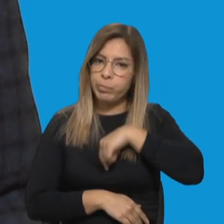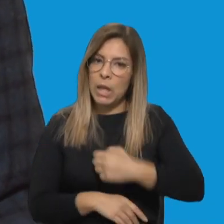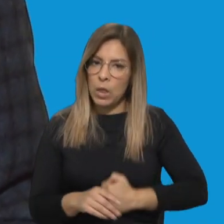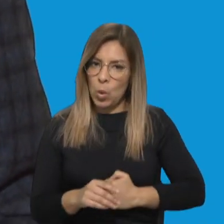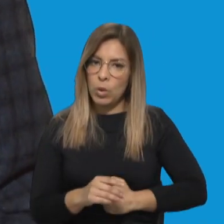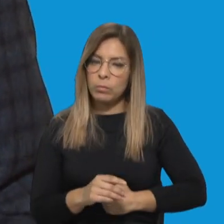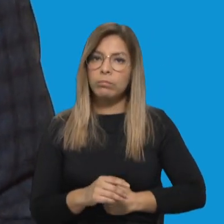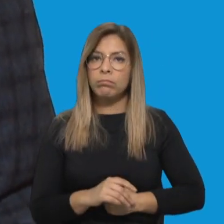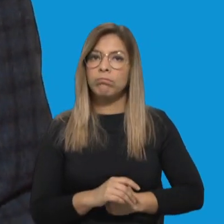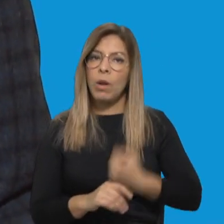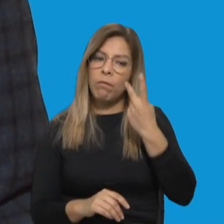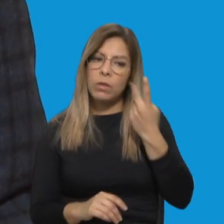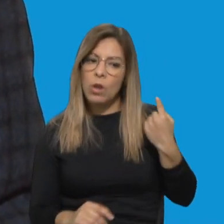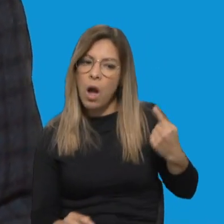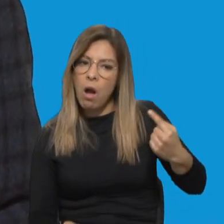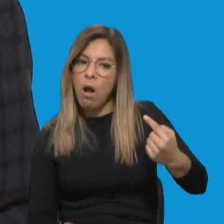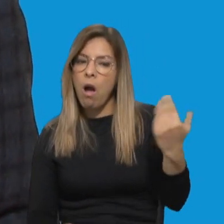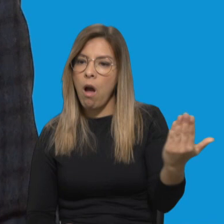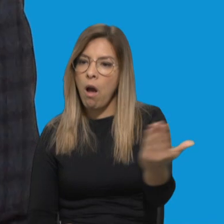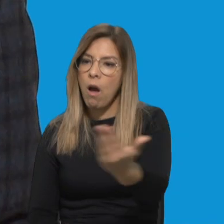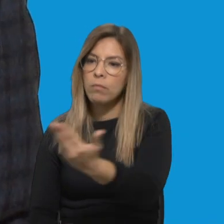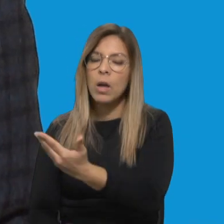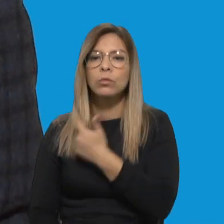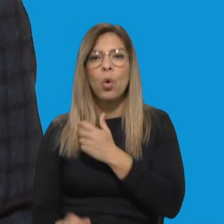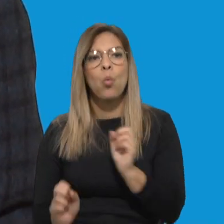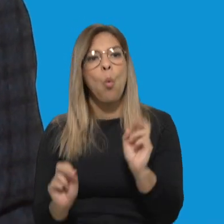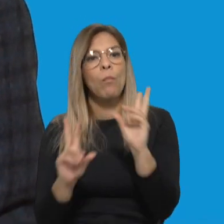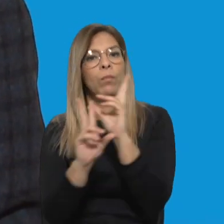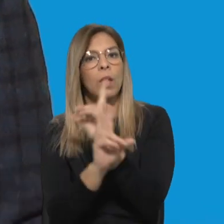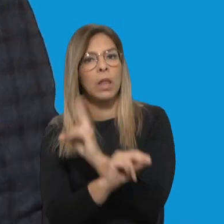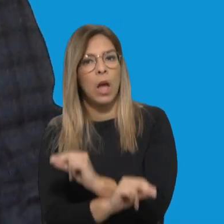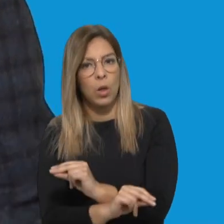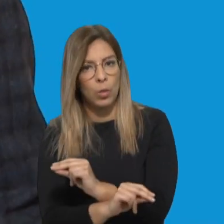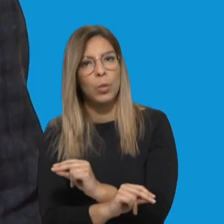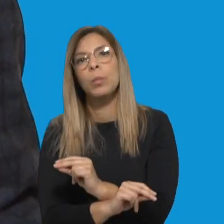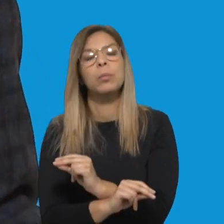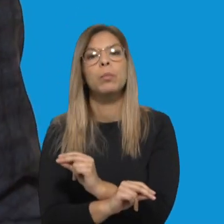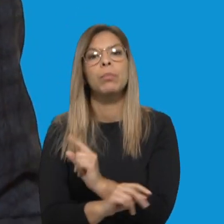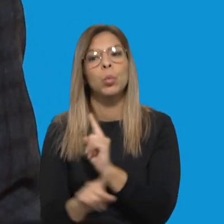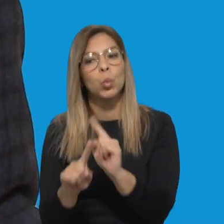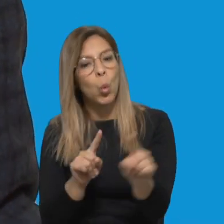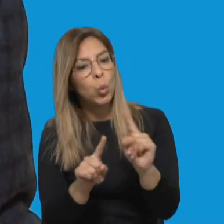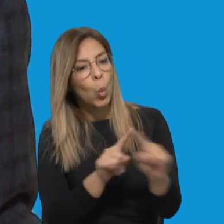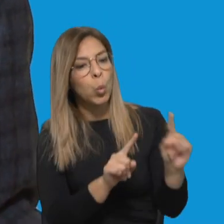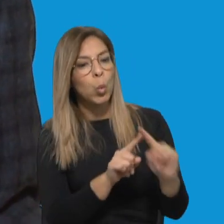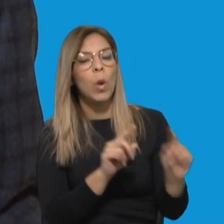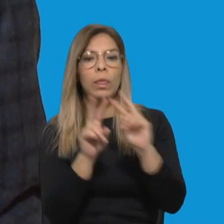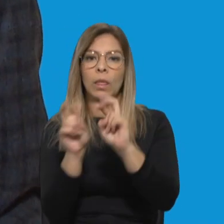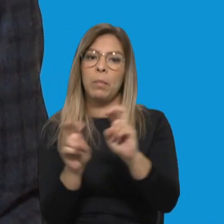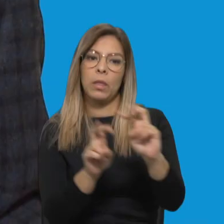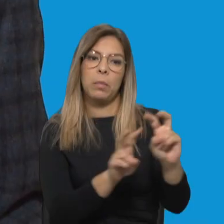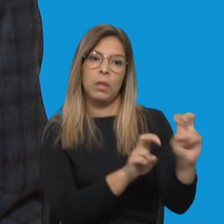vidas, aquilo que eu chamo a novidade do reino. Dentre os muitos temas que